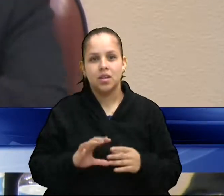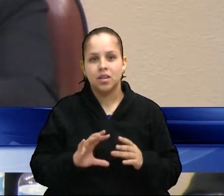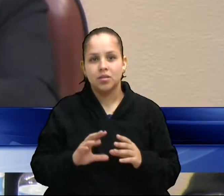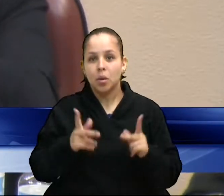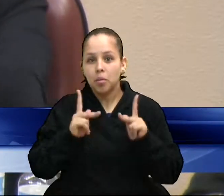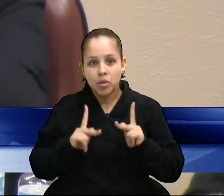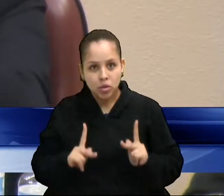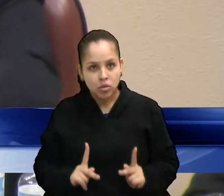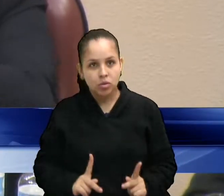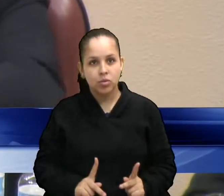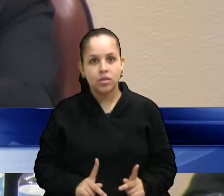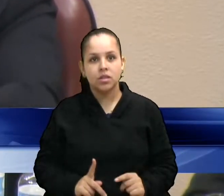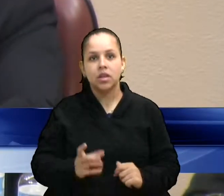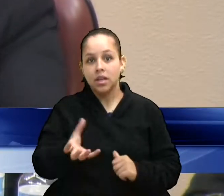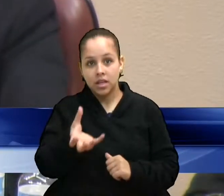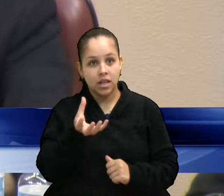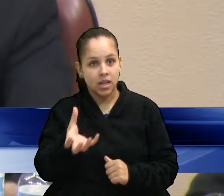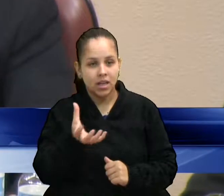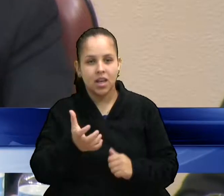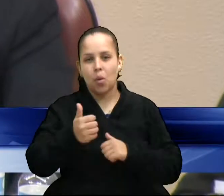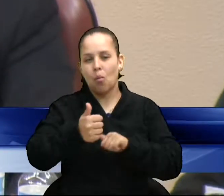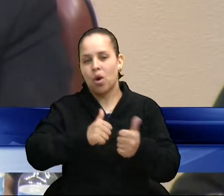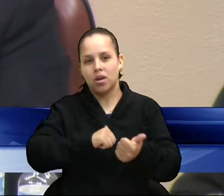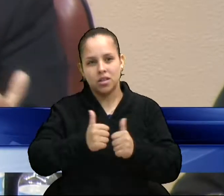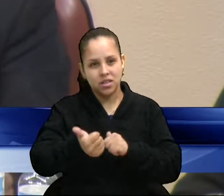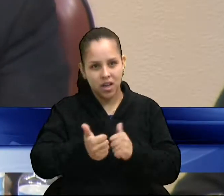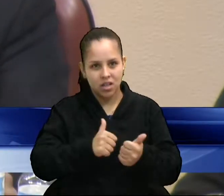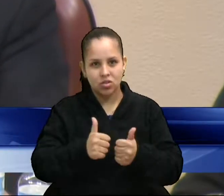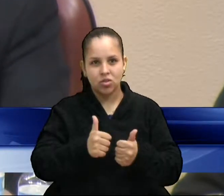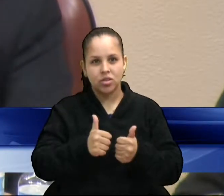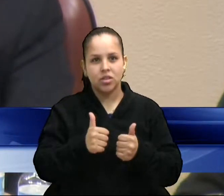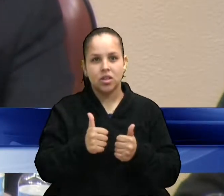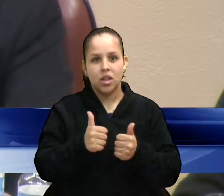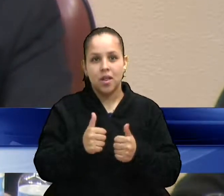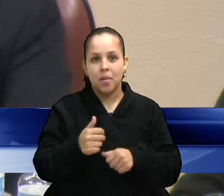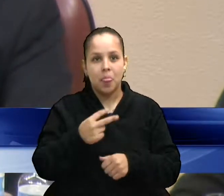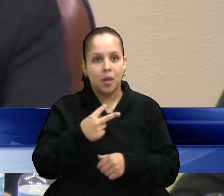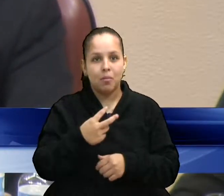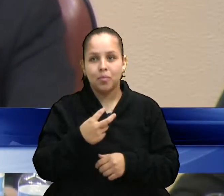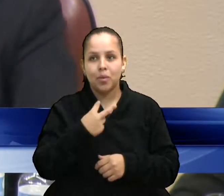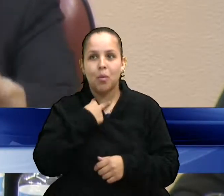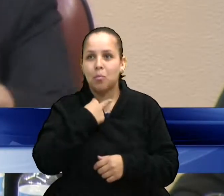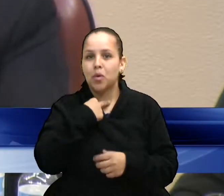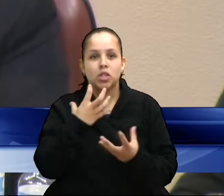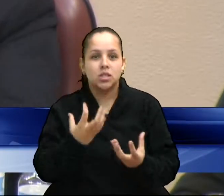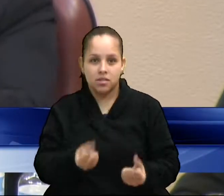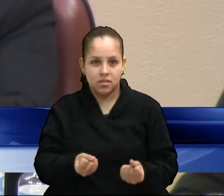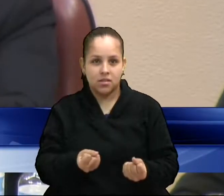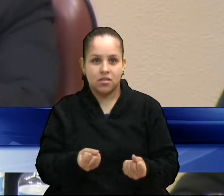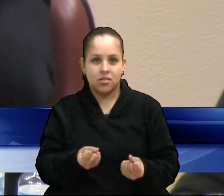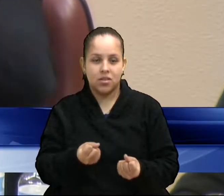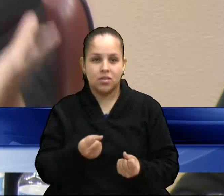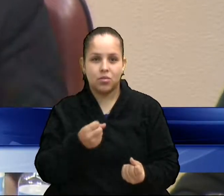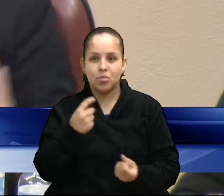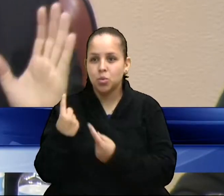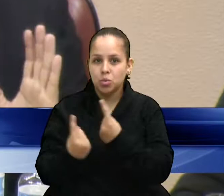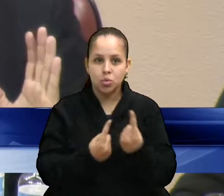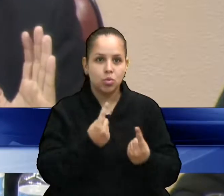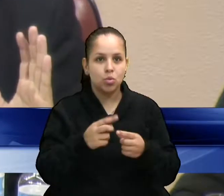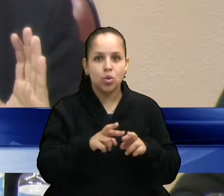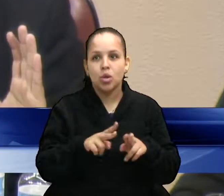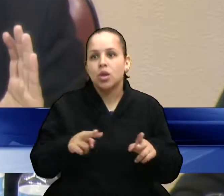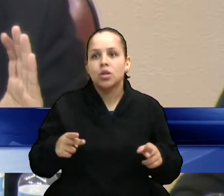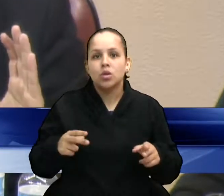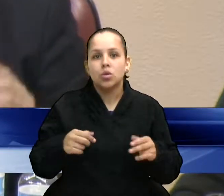cliente, daquele que quer um serviço de qualidade, nós não podemos aceitar, né, que algumas coisas se modifiquem, porque o prefeito acha que